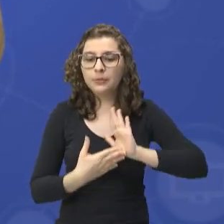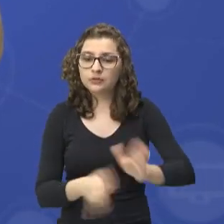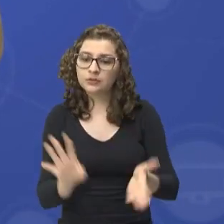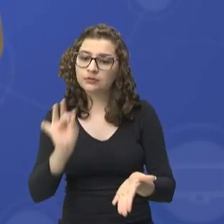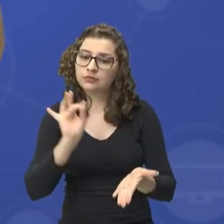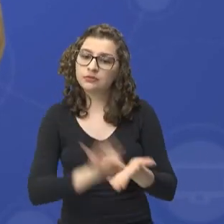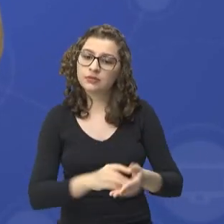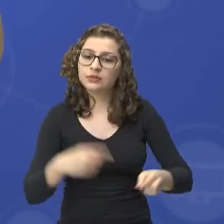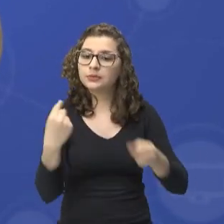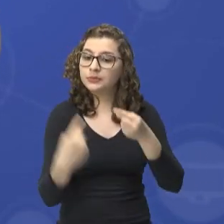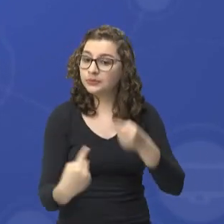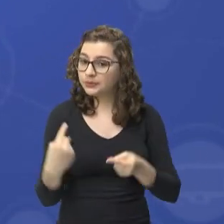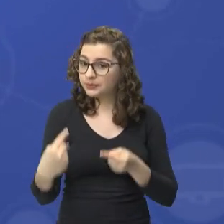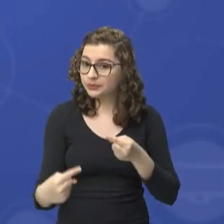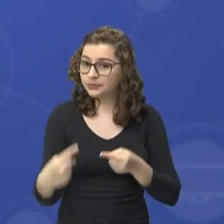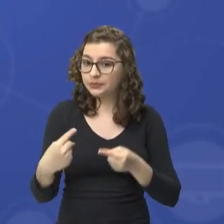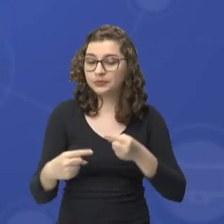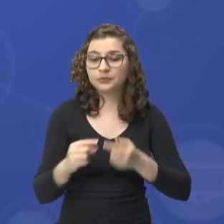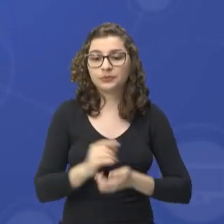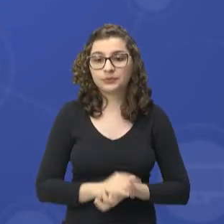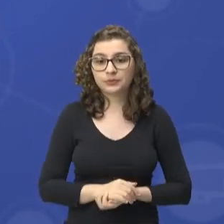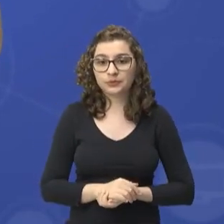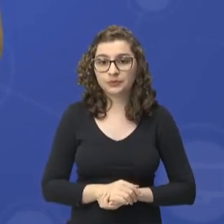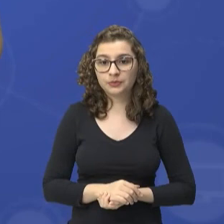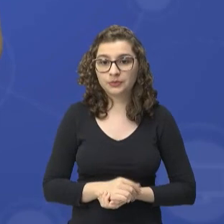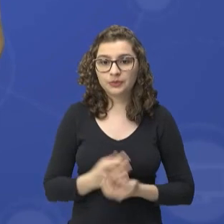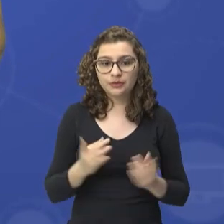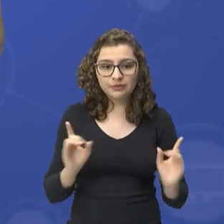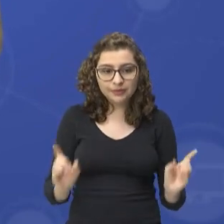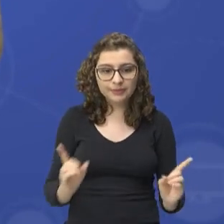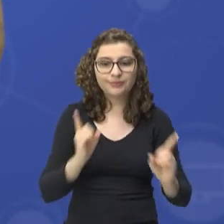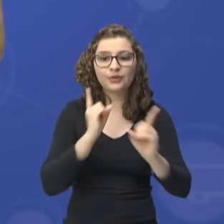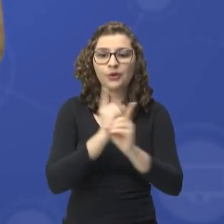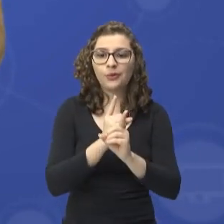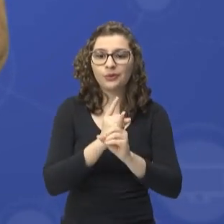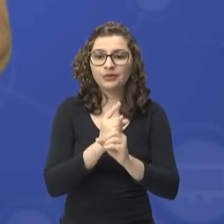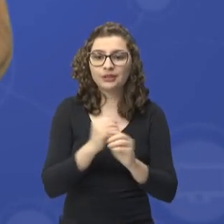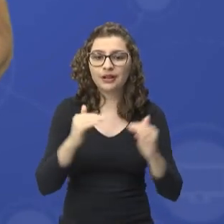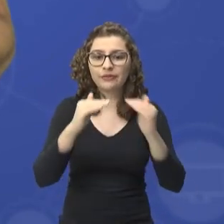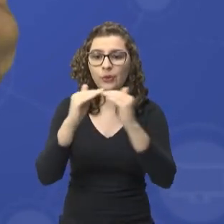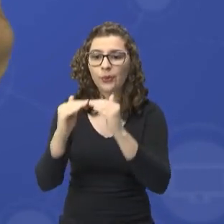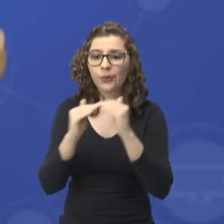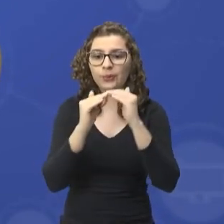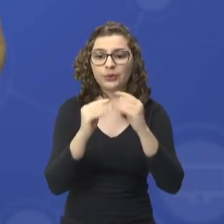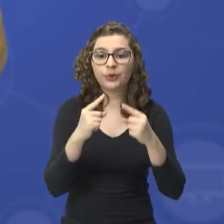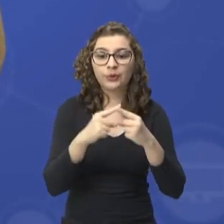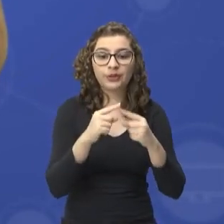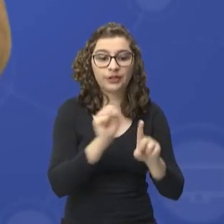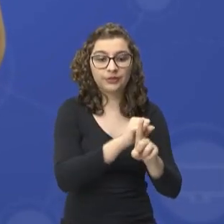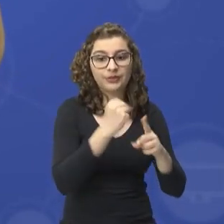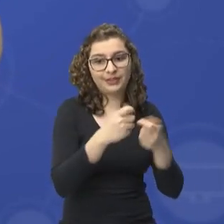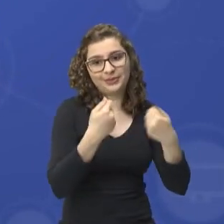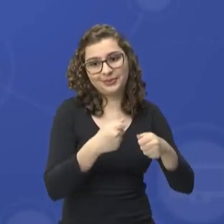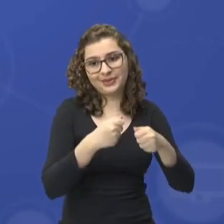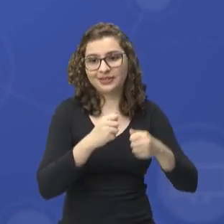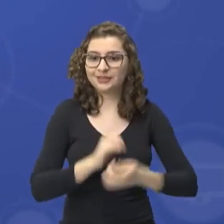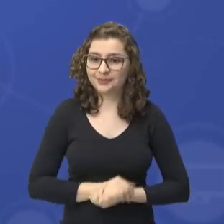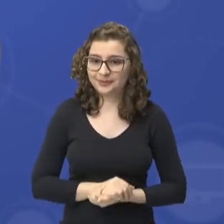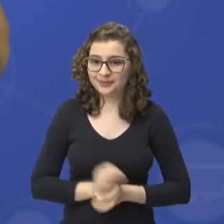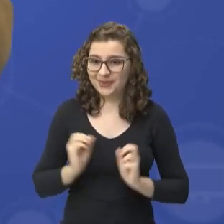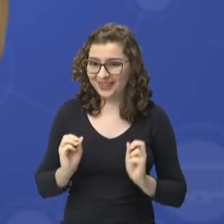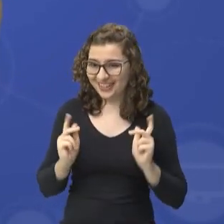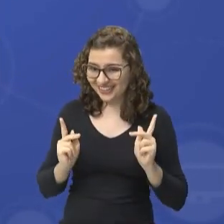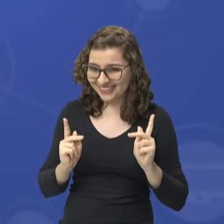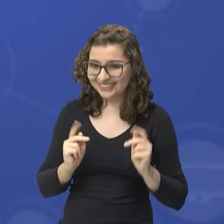implementar políticas para que venham de encontro às necessidades da nossa sociedade, tá bom?